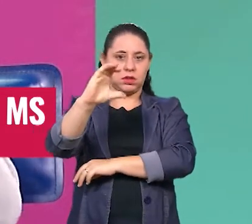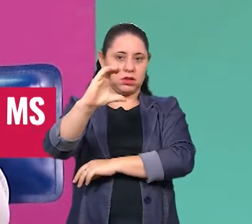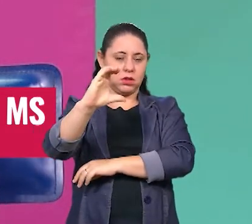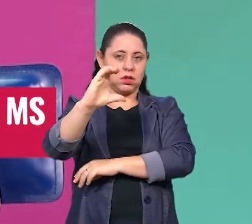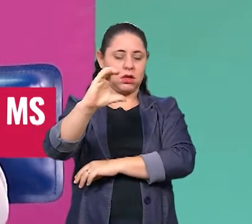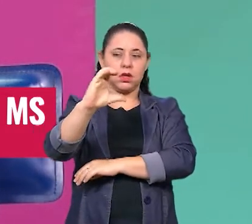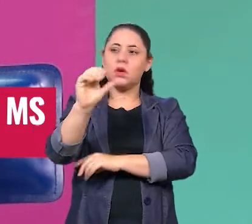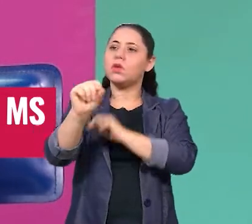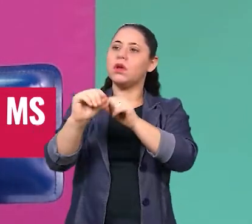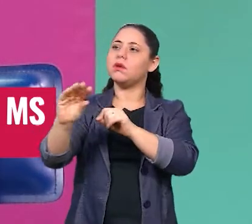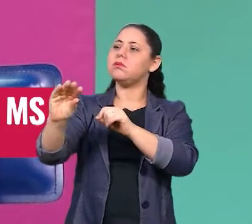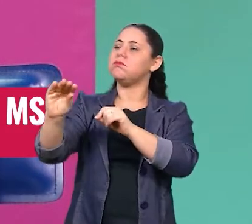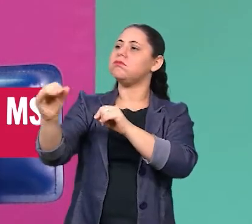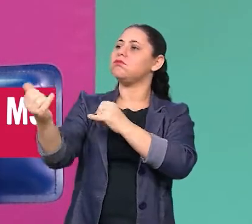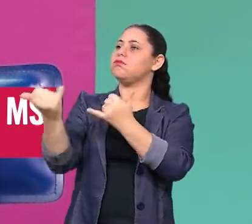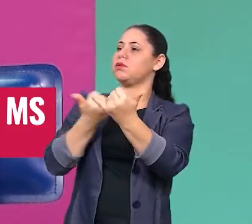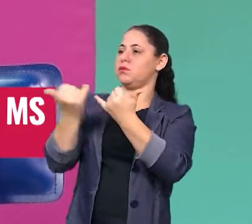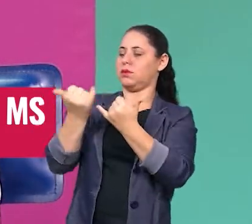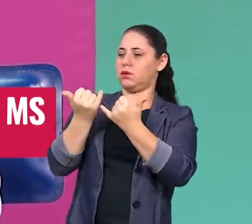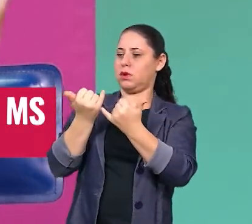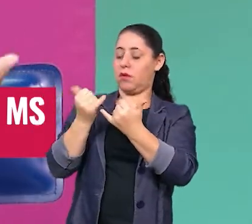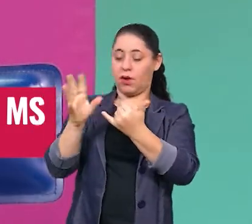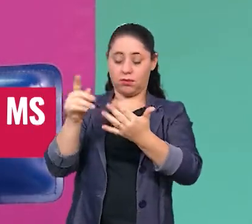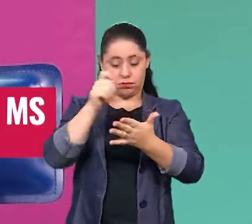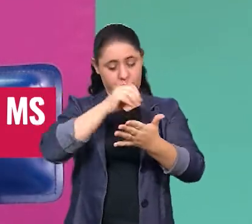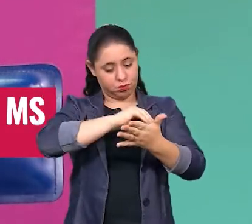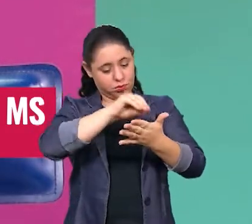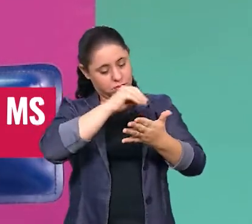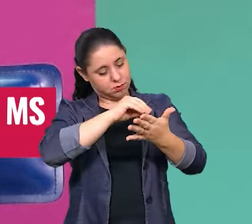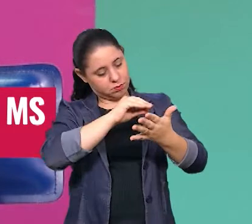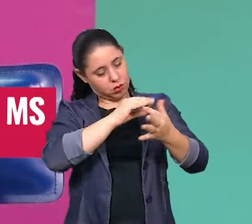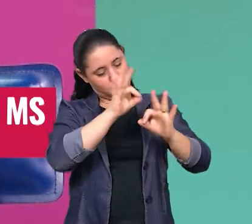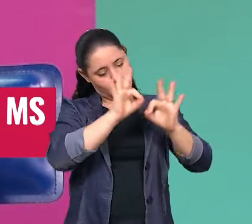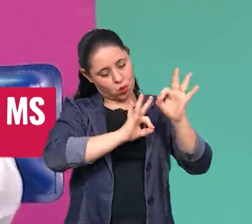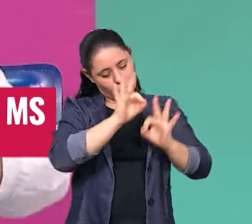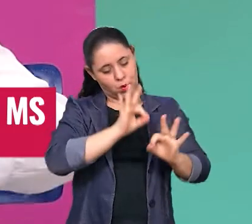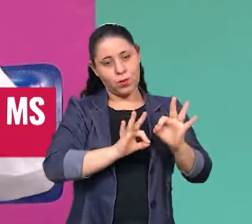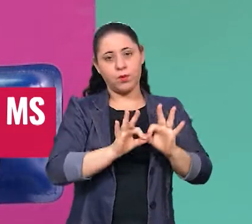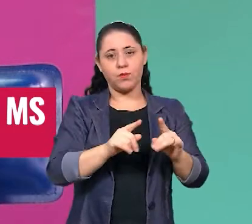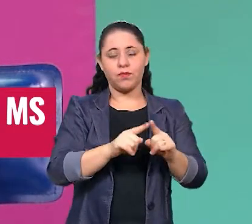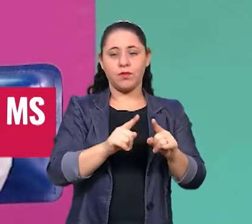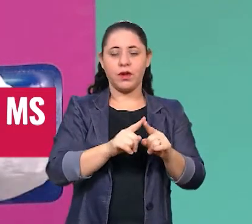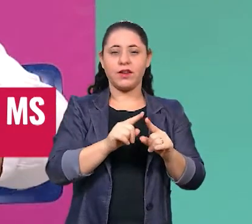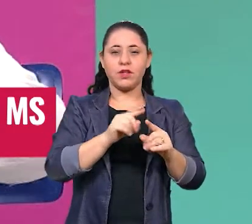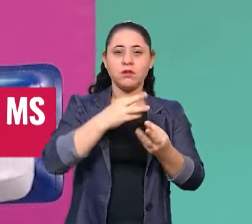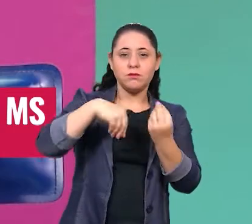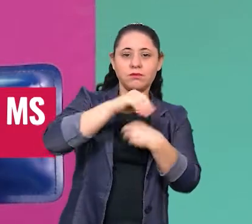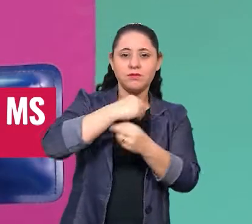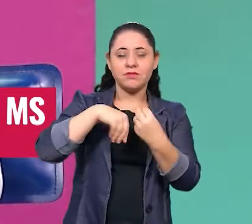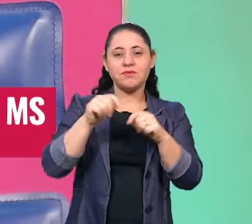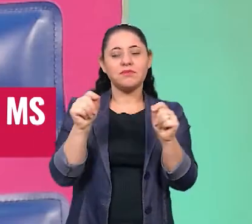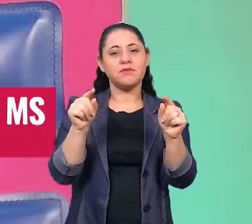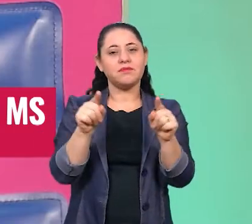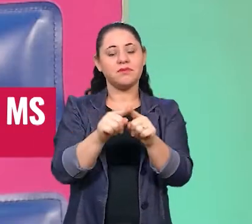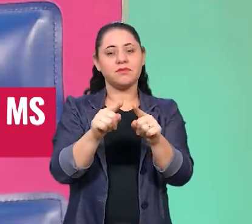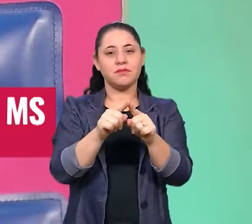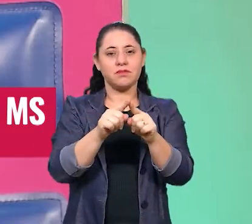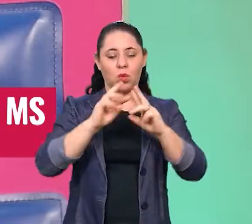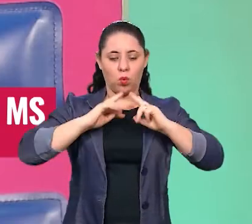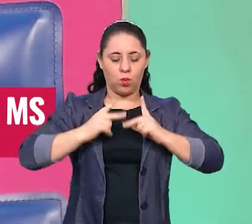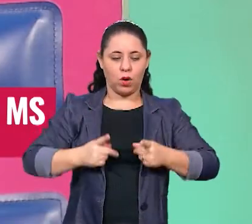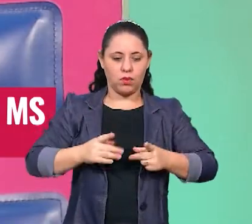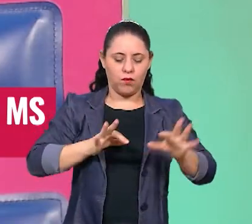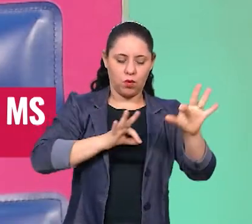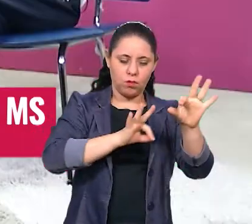vai montando esse quebra-cabeça. E aí é onde eu digo que é a alquimia humana, que é onde a gente vai traçando ali, e